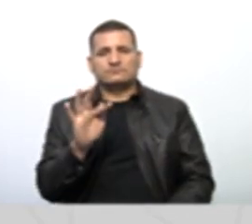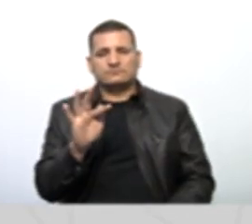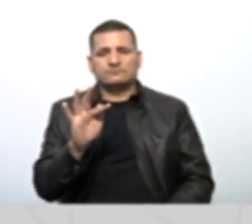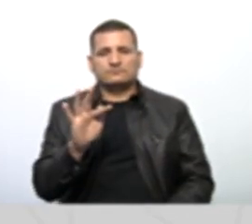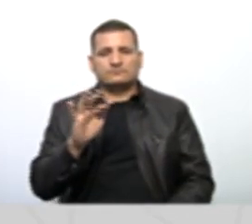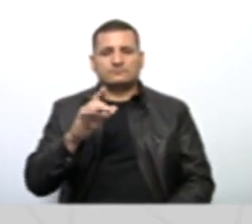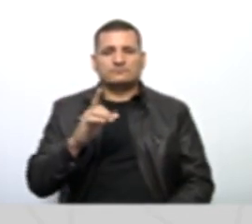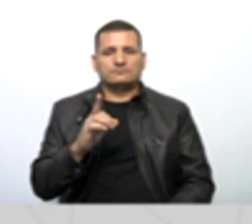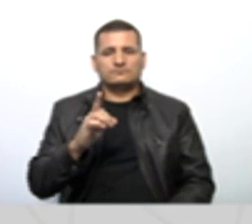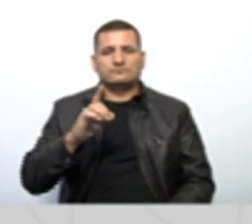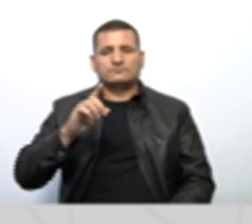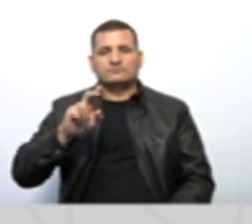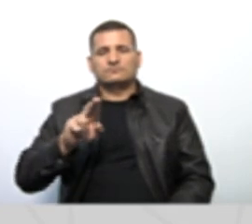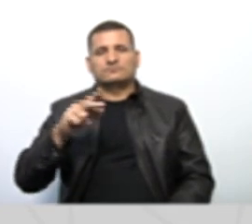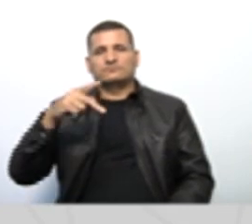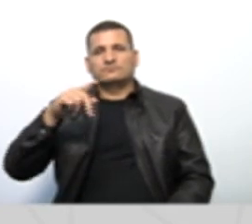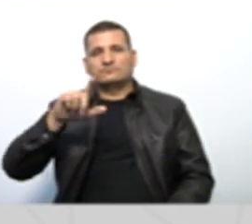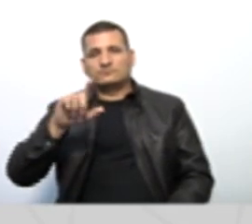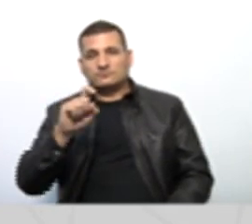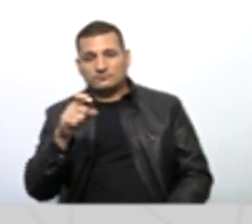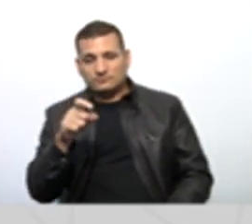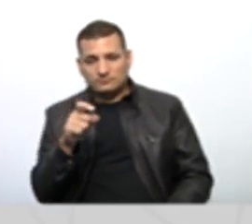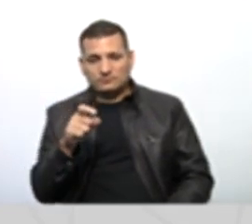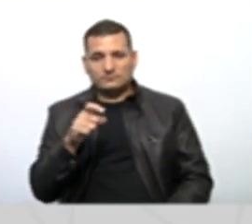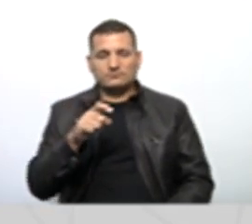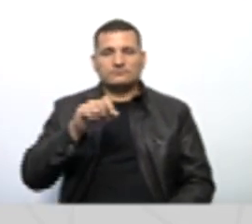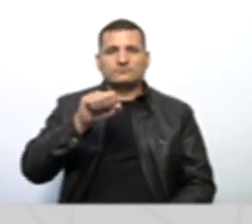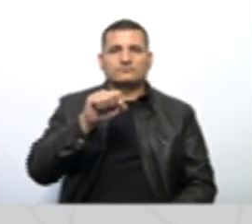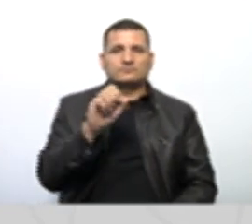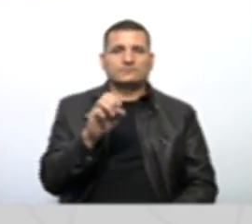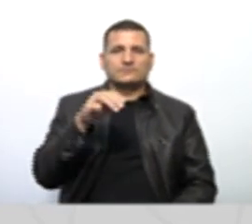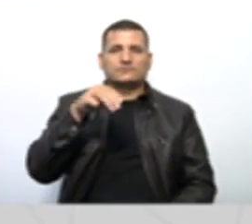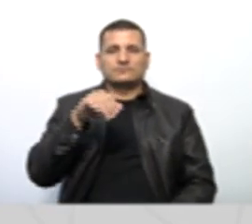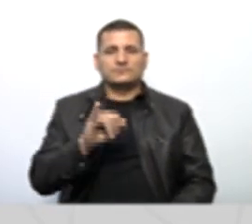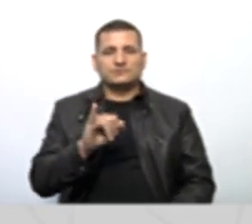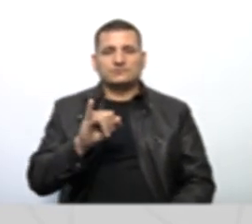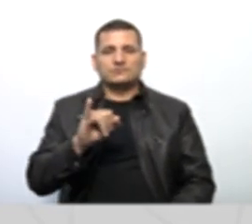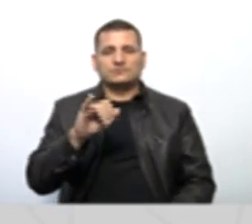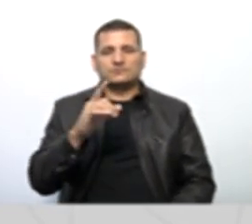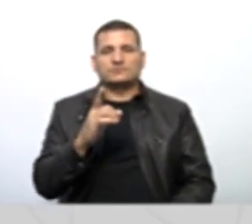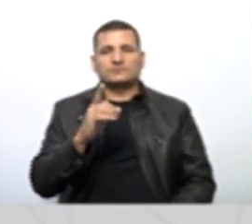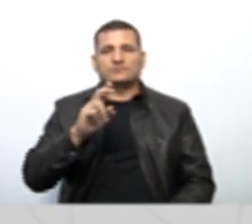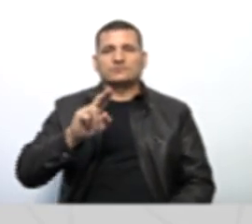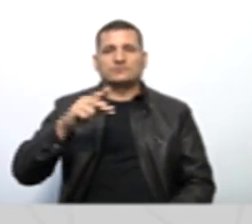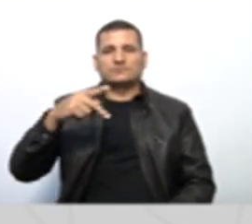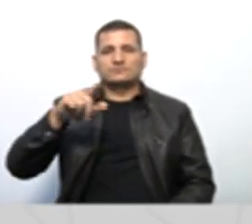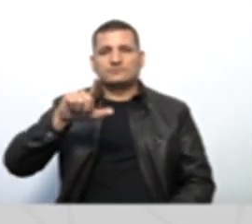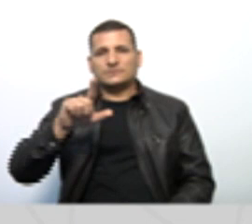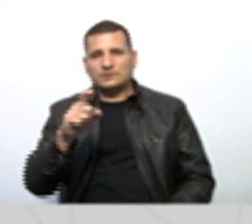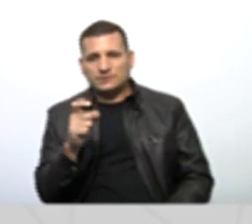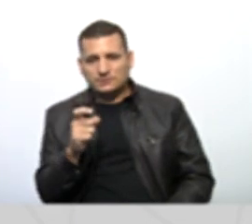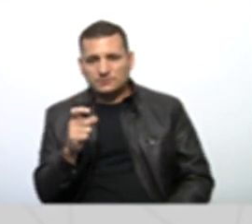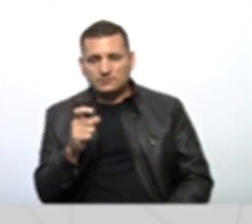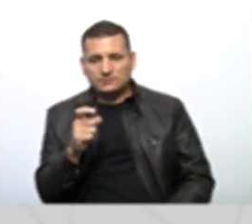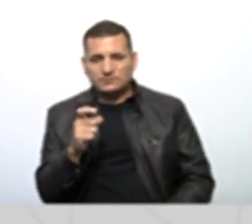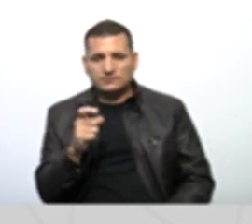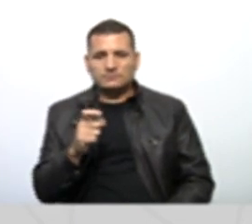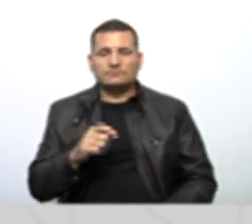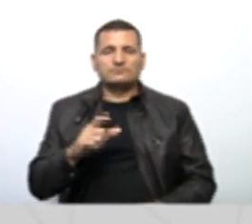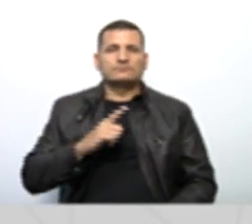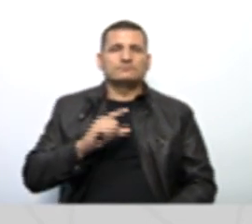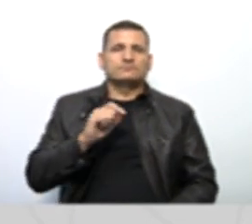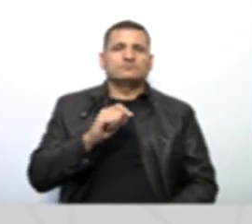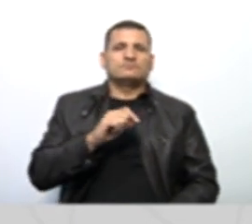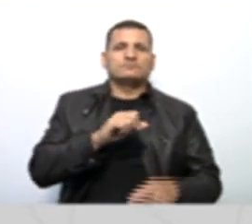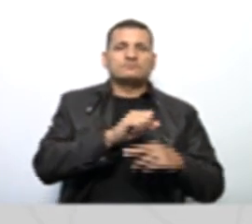também cm duplex é quando temos um dispositivo transmissor e outro receptor sendo